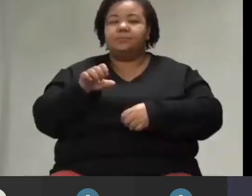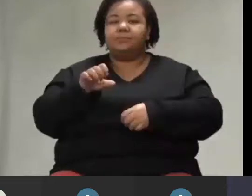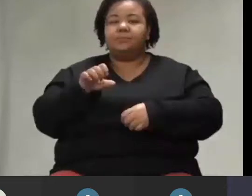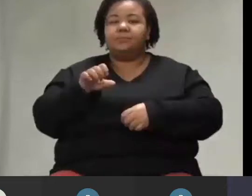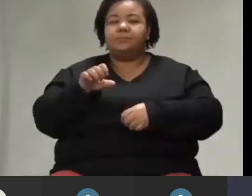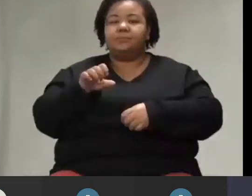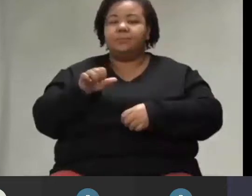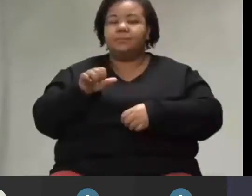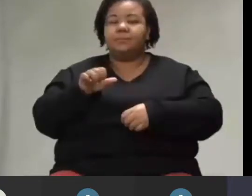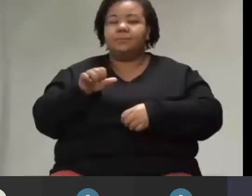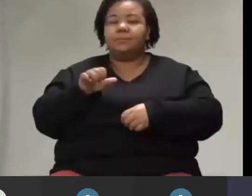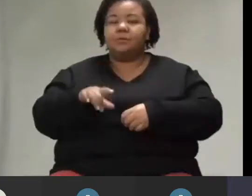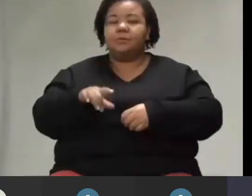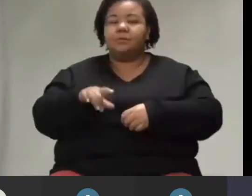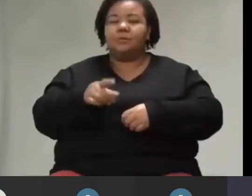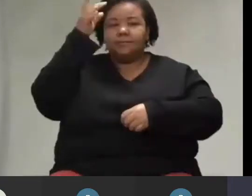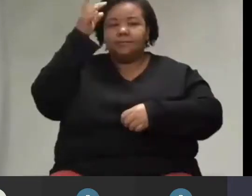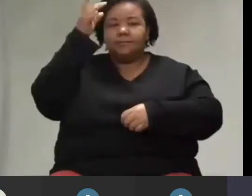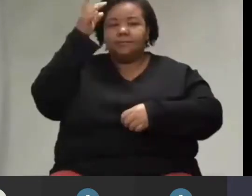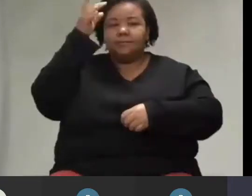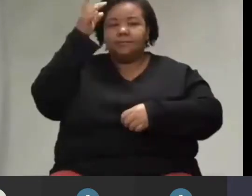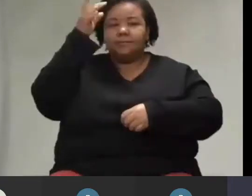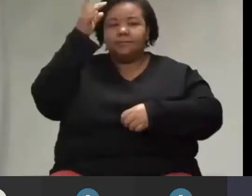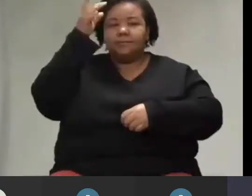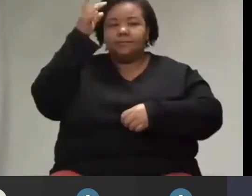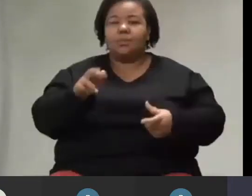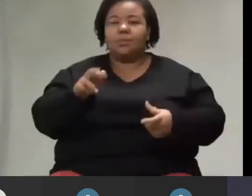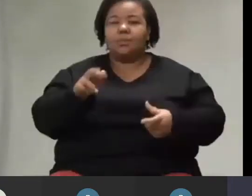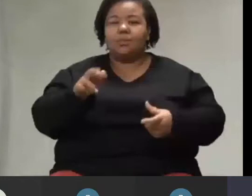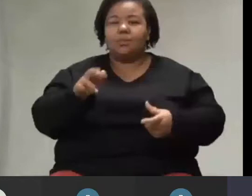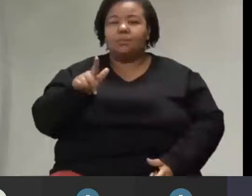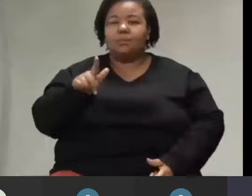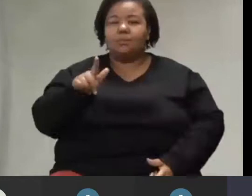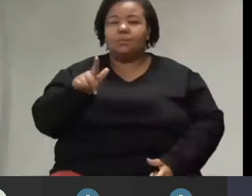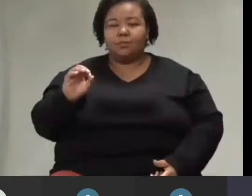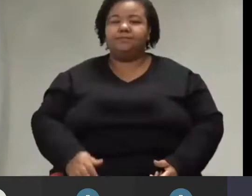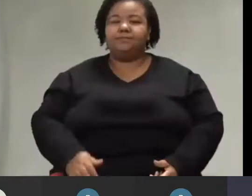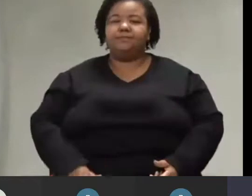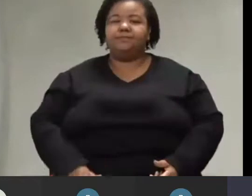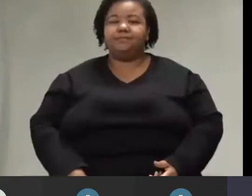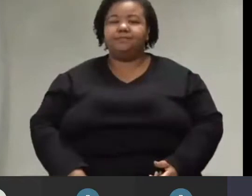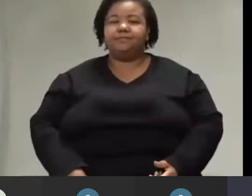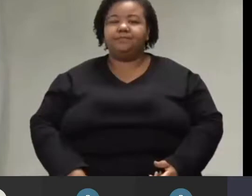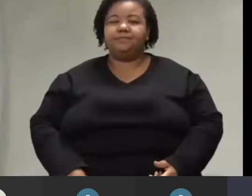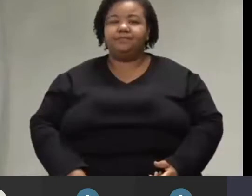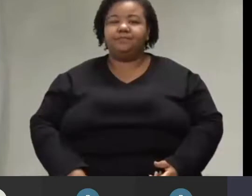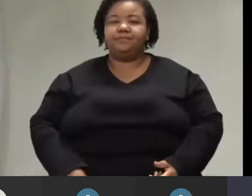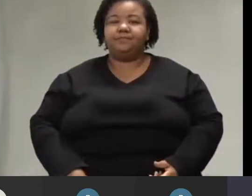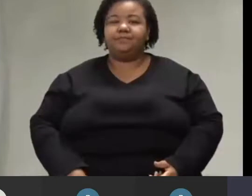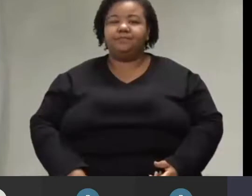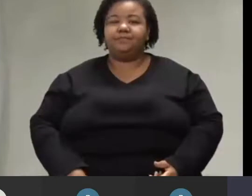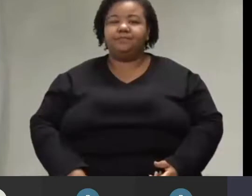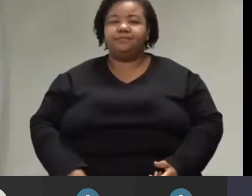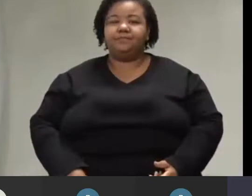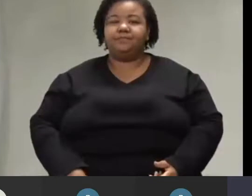carboidrato, que facilita o crescimento dos fungos, tá? E aí, então, quando for chegar perto da marca da